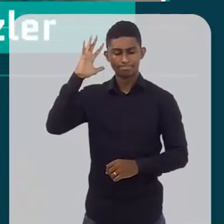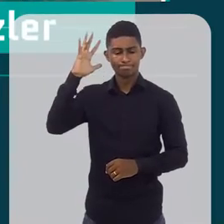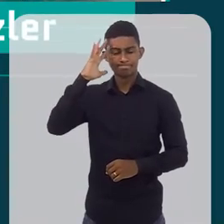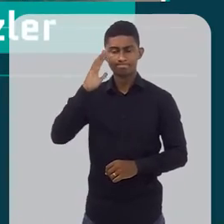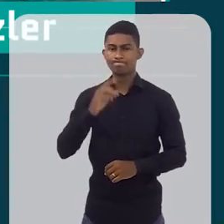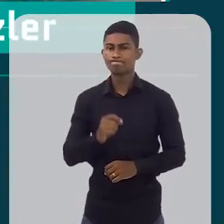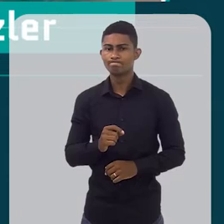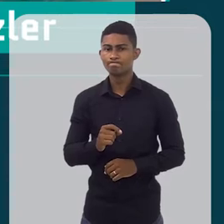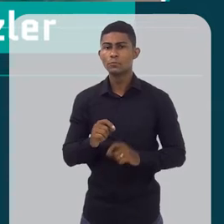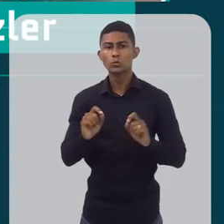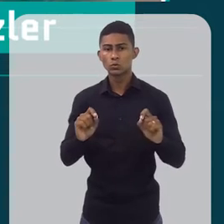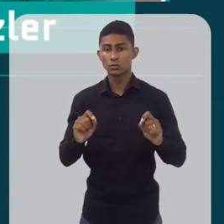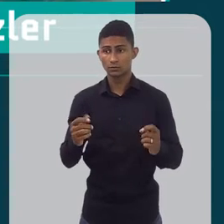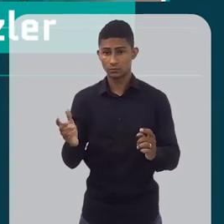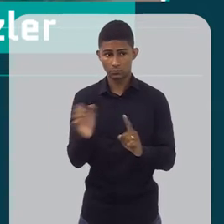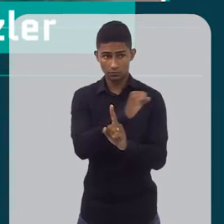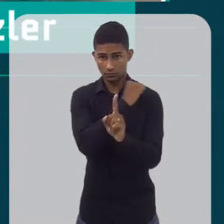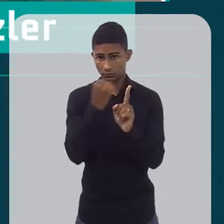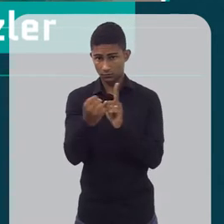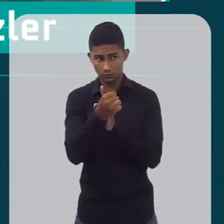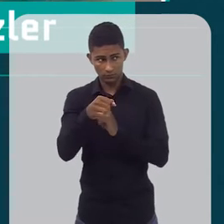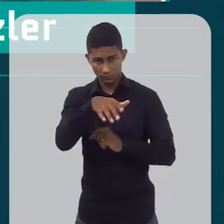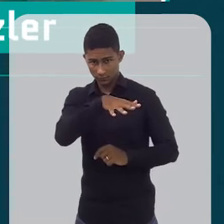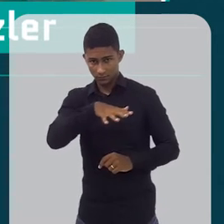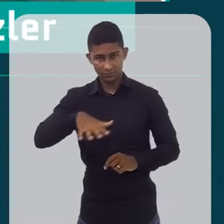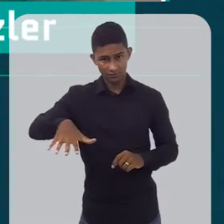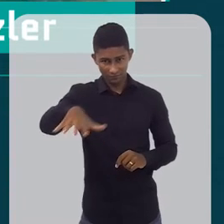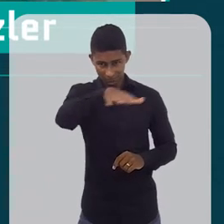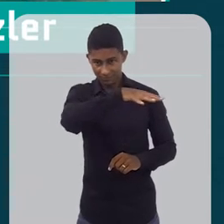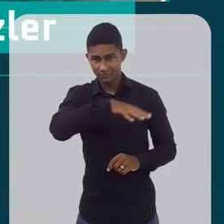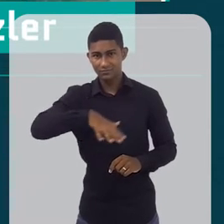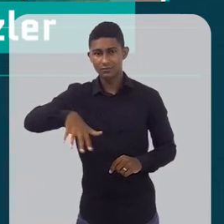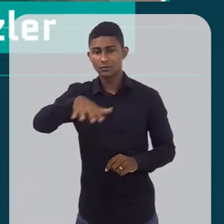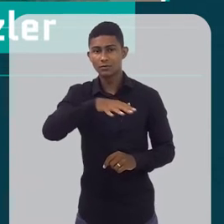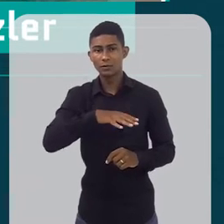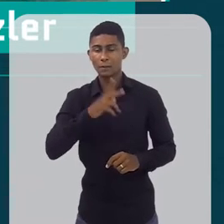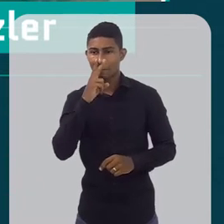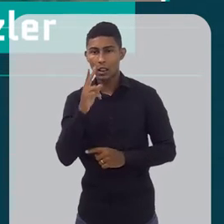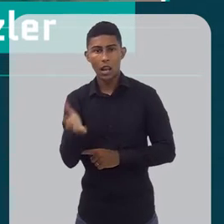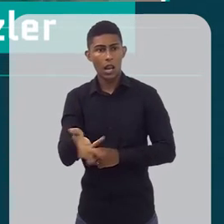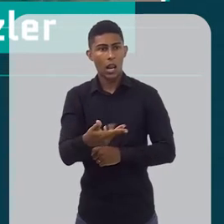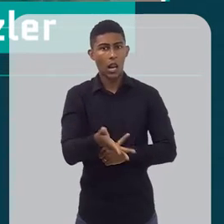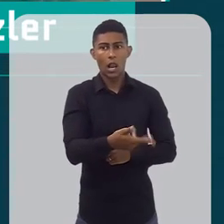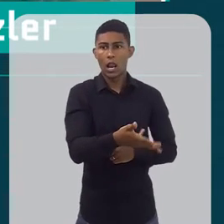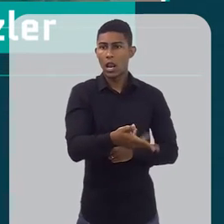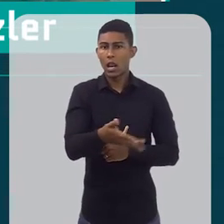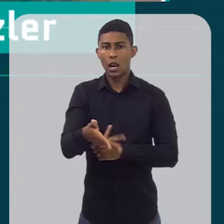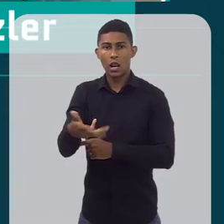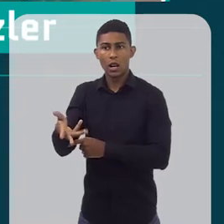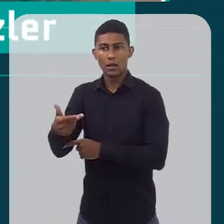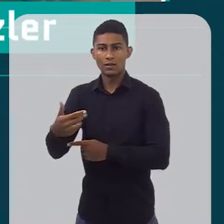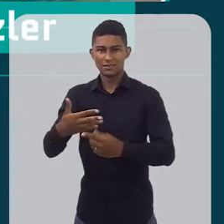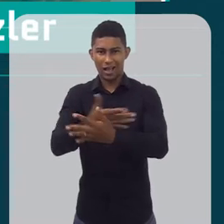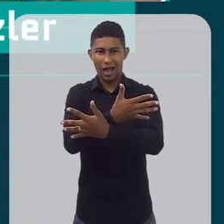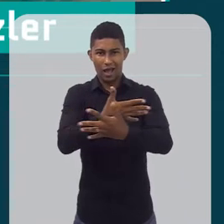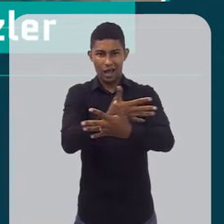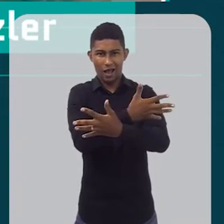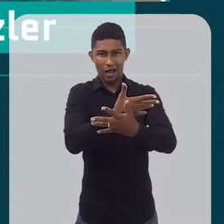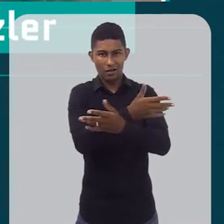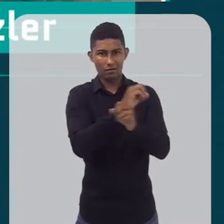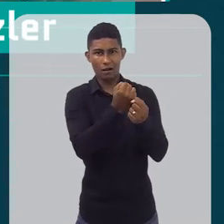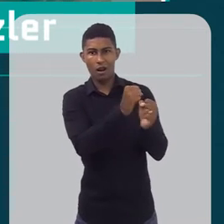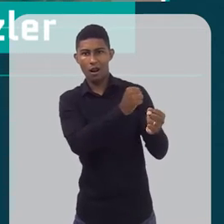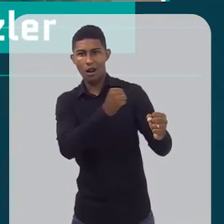para pensar que a gente vive numa sociedade hoje, né, corrida, principalmente na cidade grande,